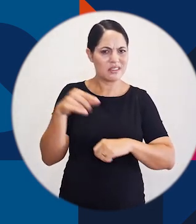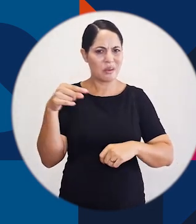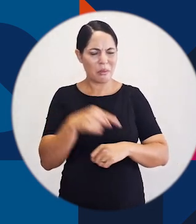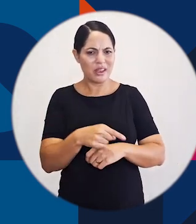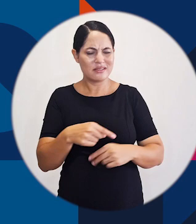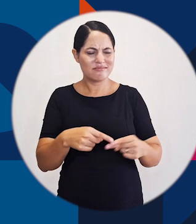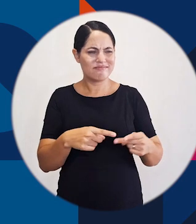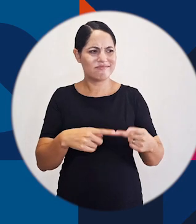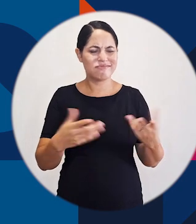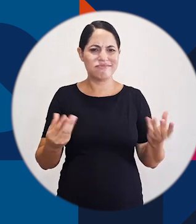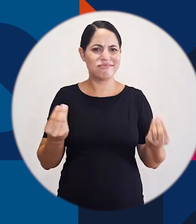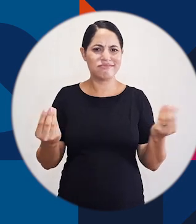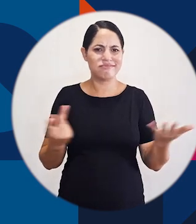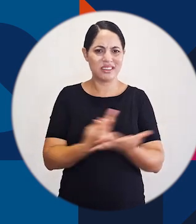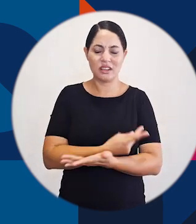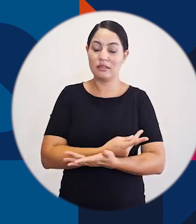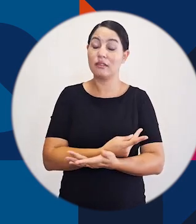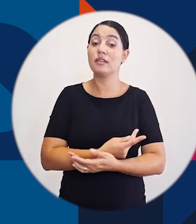essa recomendação.